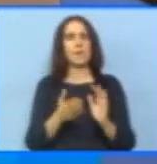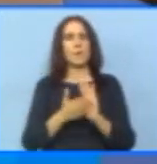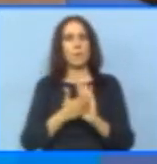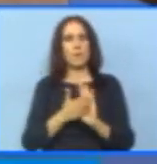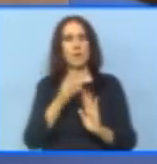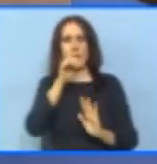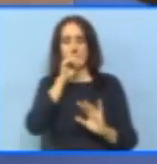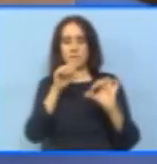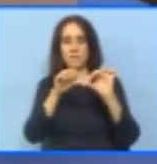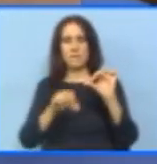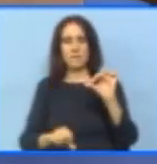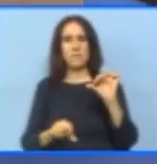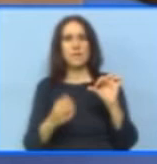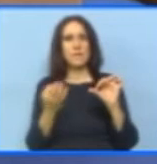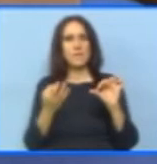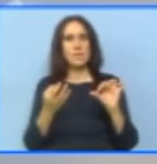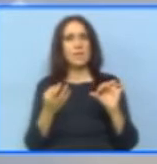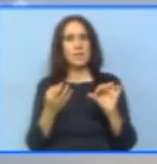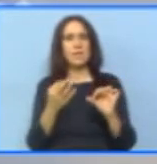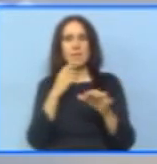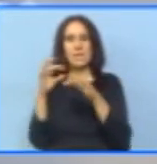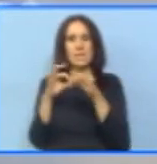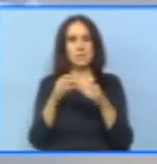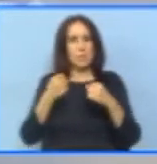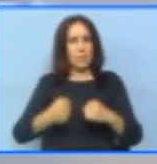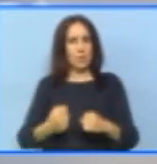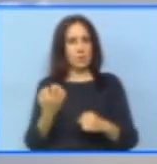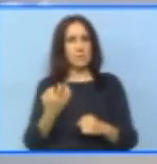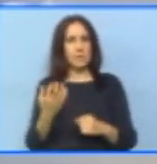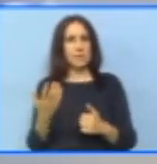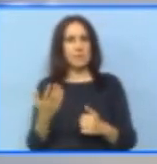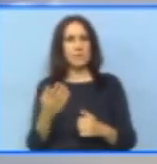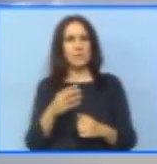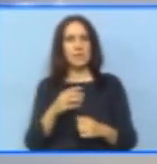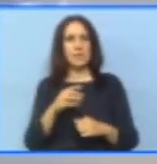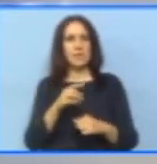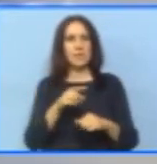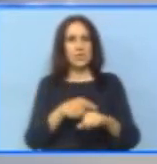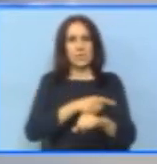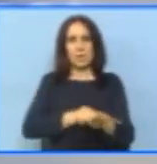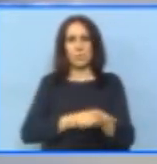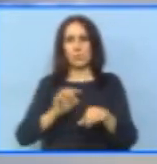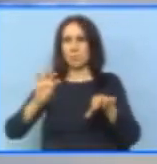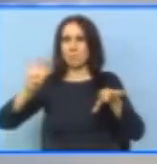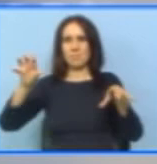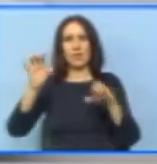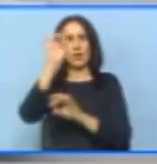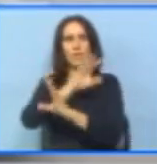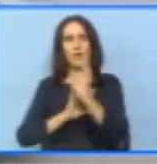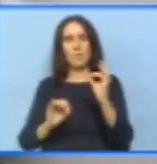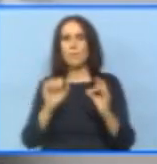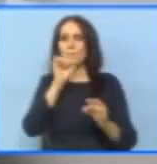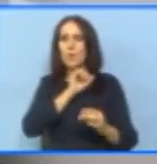dessa ocasião, em que comprovavam precisamente essa forte ligação que existe entre estes 2 extremos da Europa, não é? Também pelo mesmo